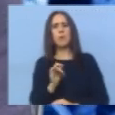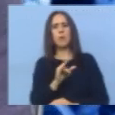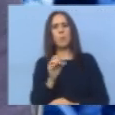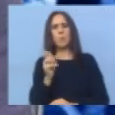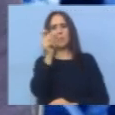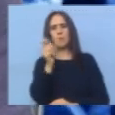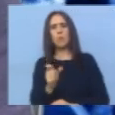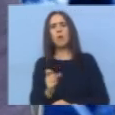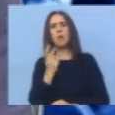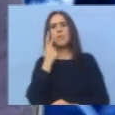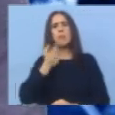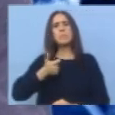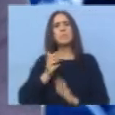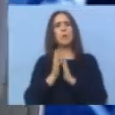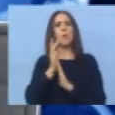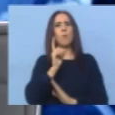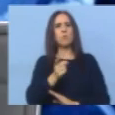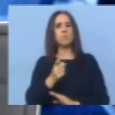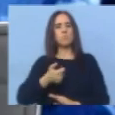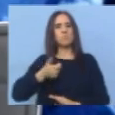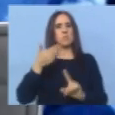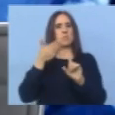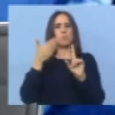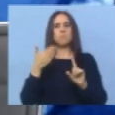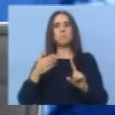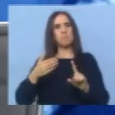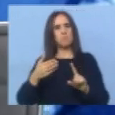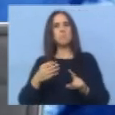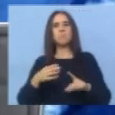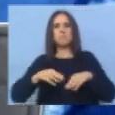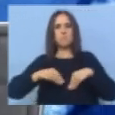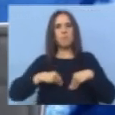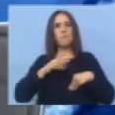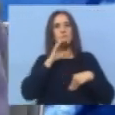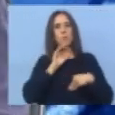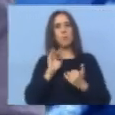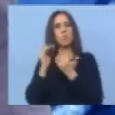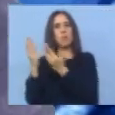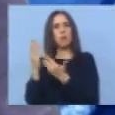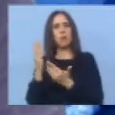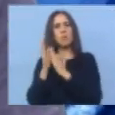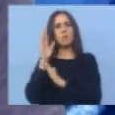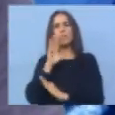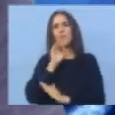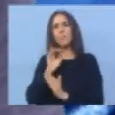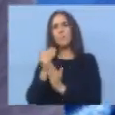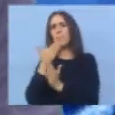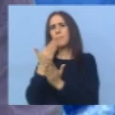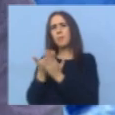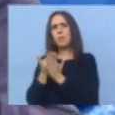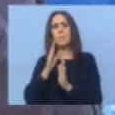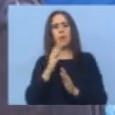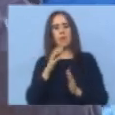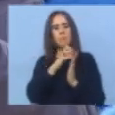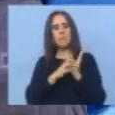tal maneira central. E então até estaria disposto a dar o seu filho, mas Deus pede-lhe o filho. Mas é que o texto revela-nos outra coisa, revela-nos